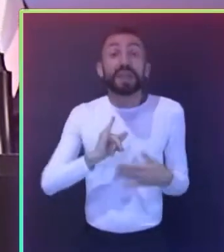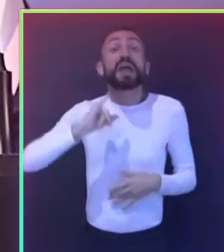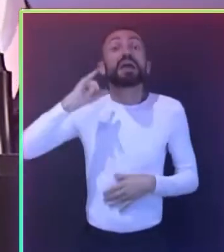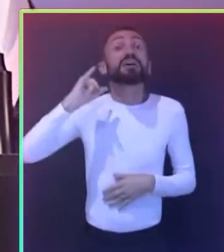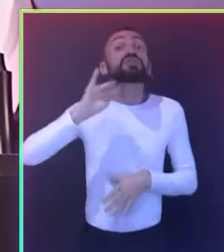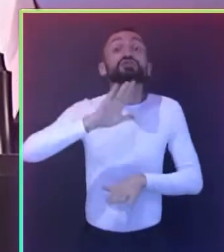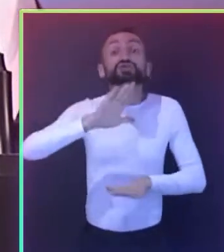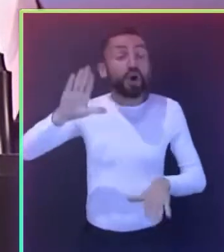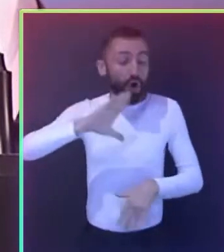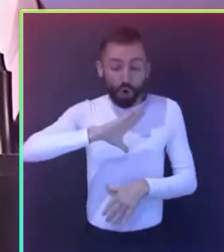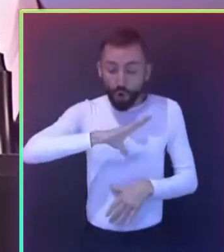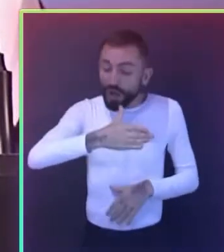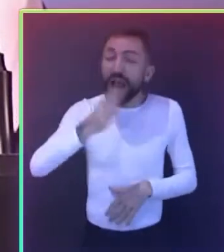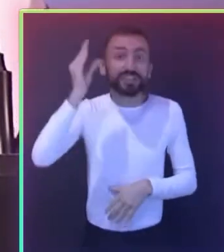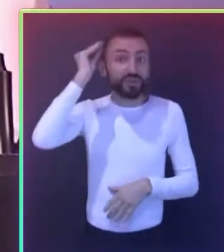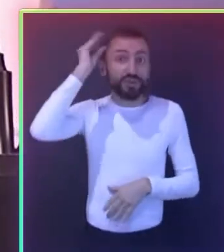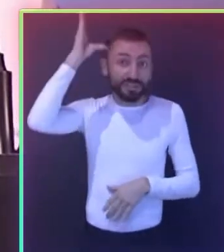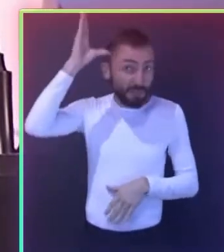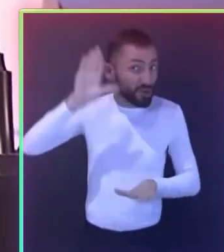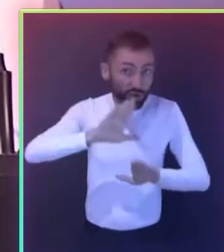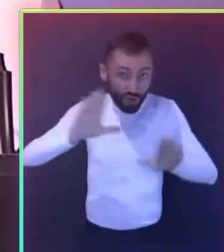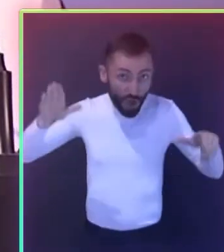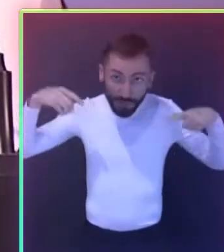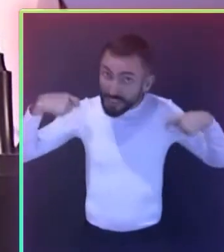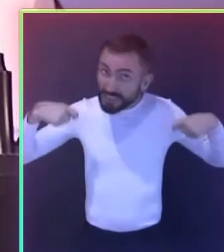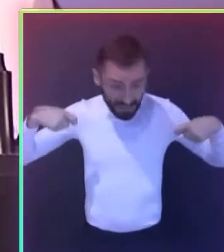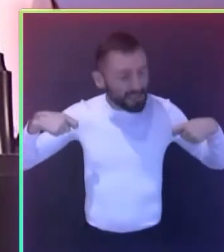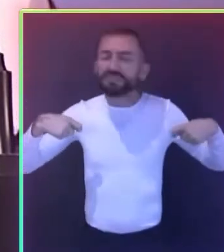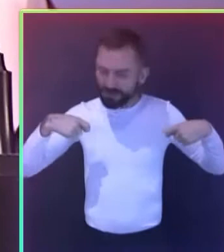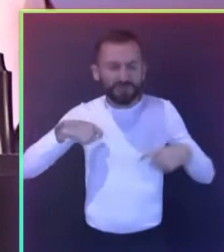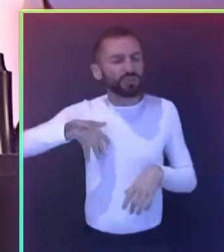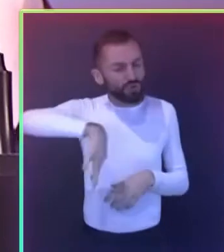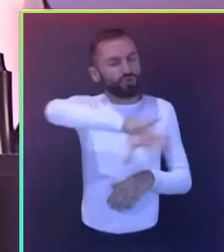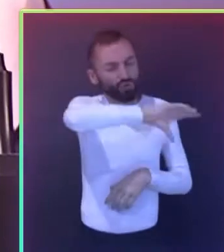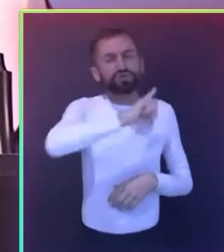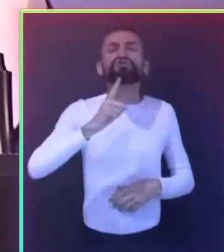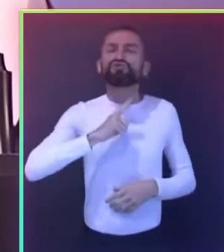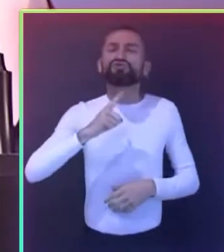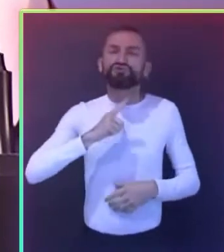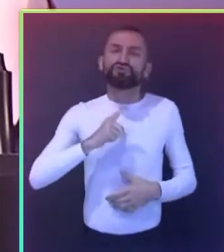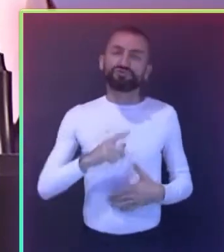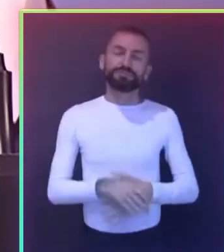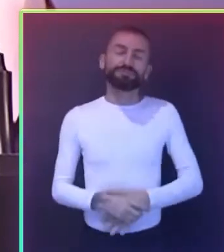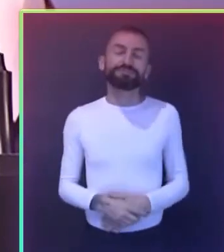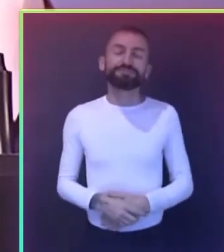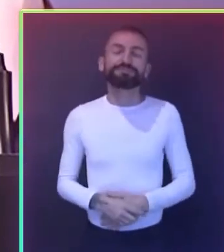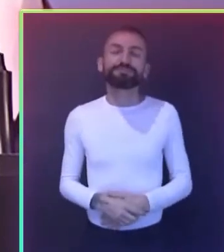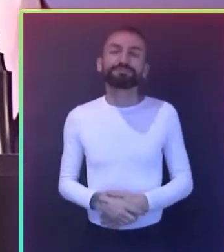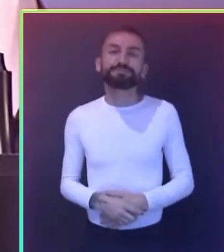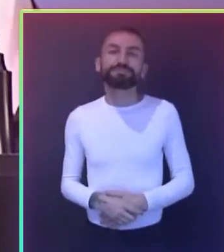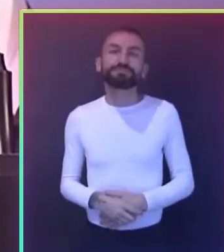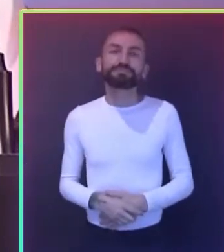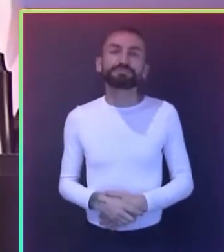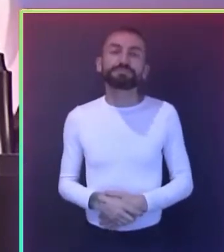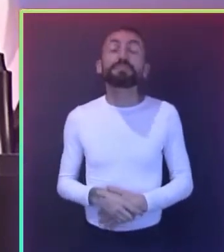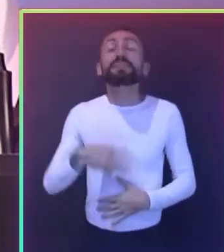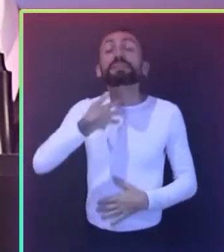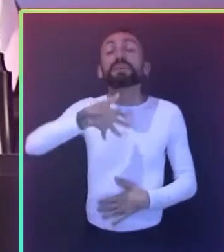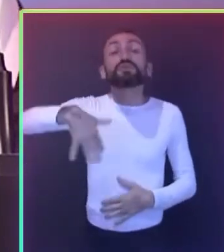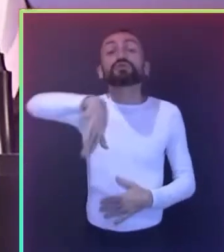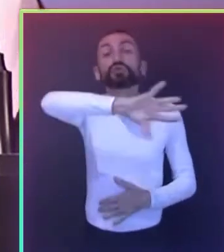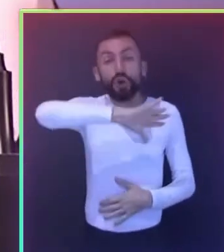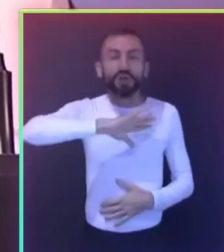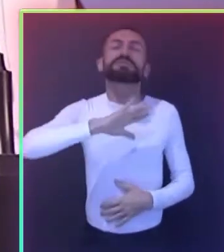de conhecimento os temos de sobra é inimaginável para todos nós